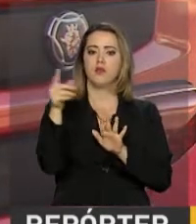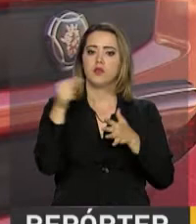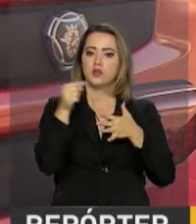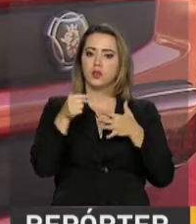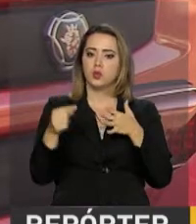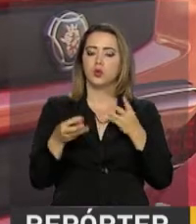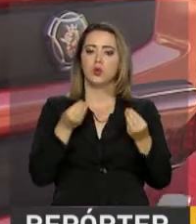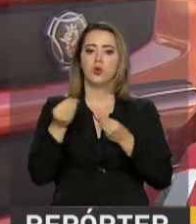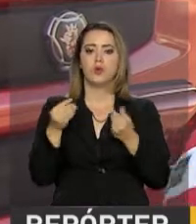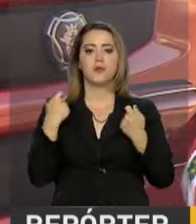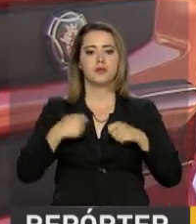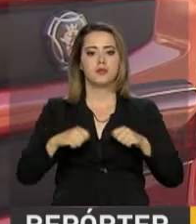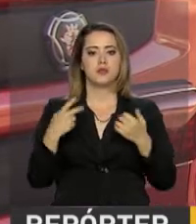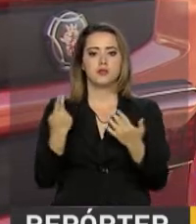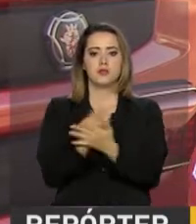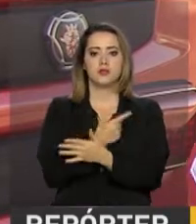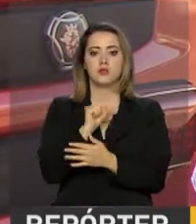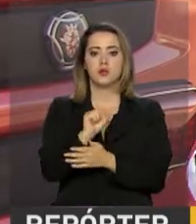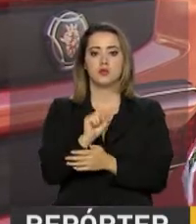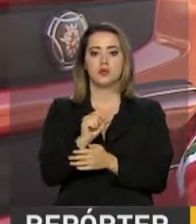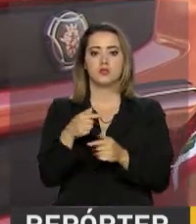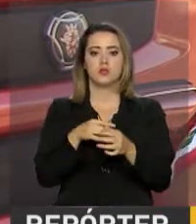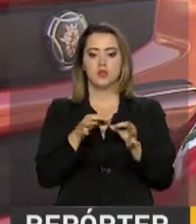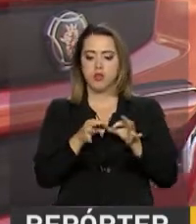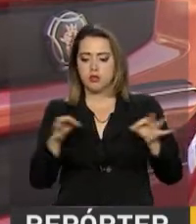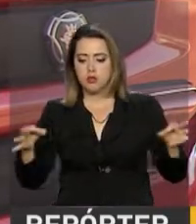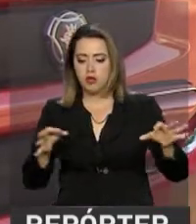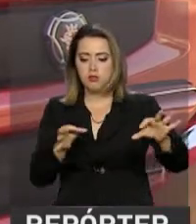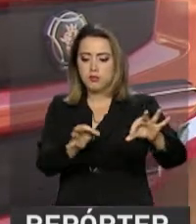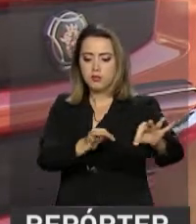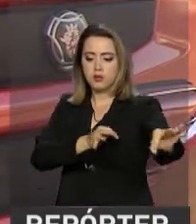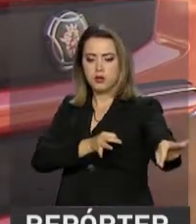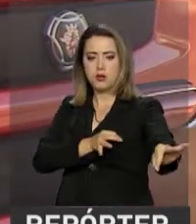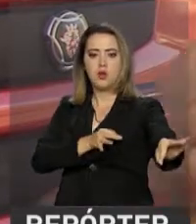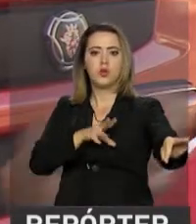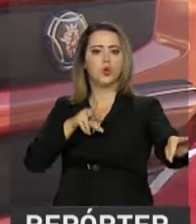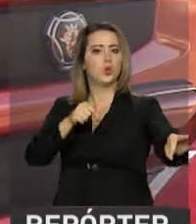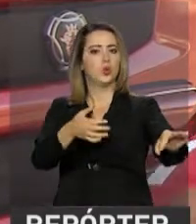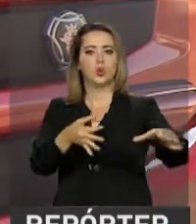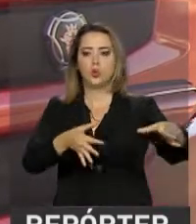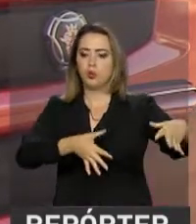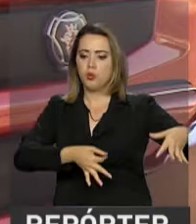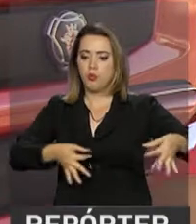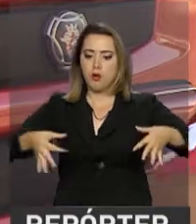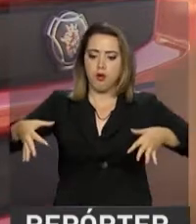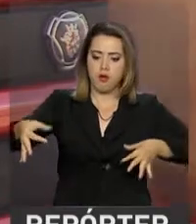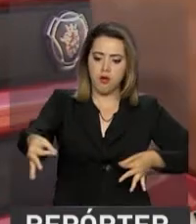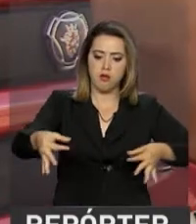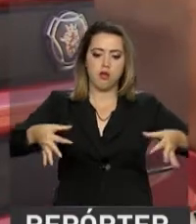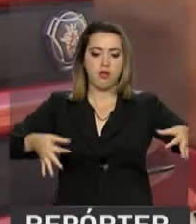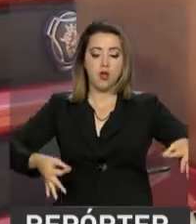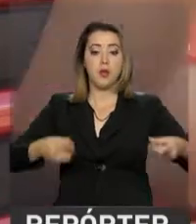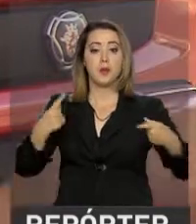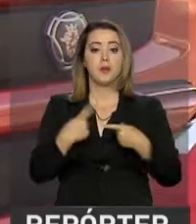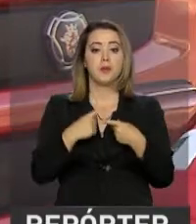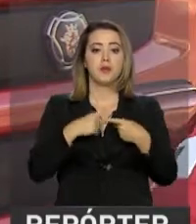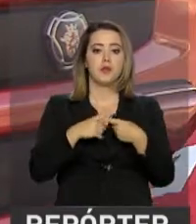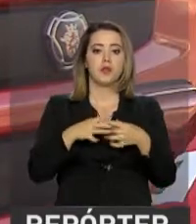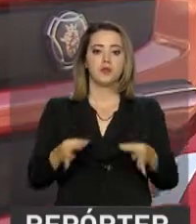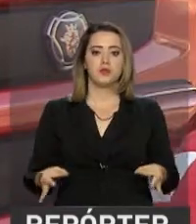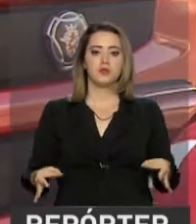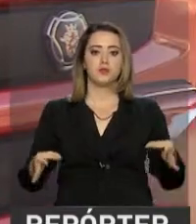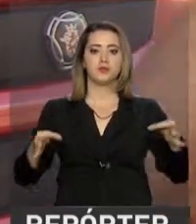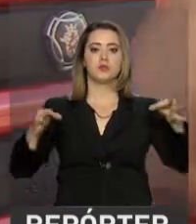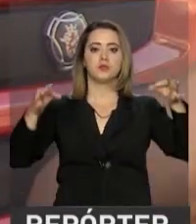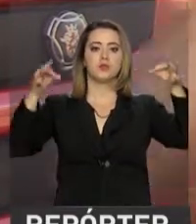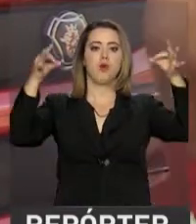padrões de como deve seguir. Até a metragem da distância dos ilhoses tem que ser porque o torpedo lá é de